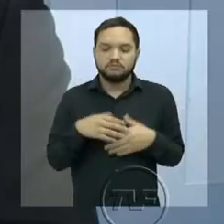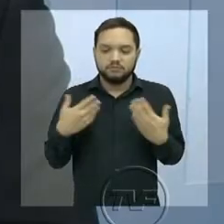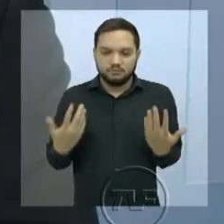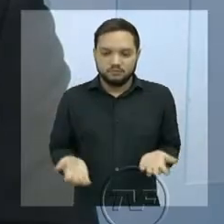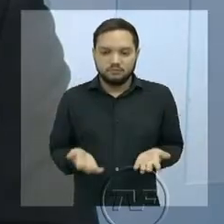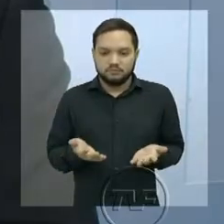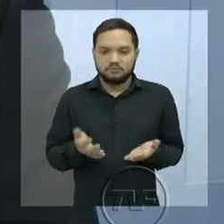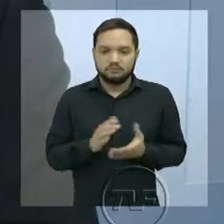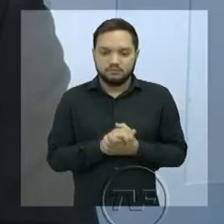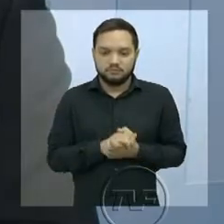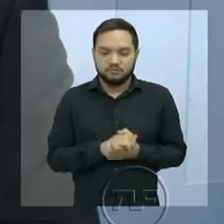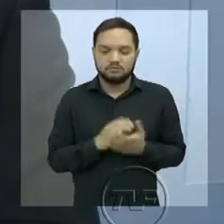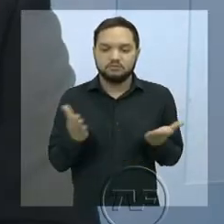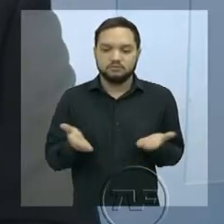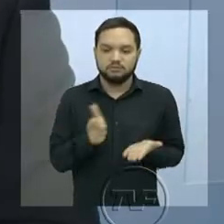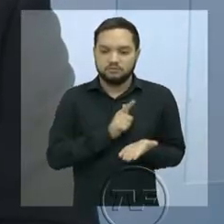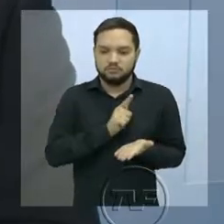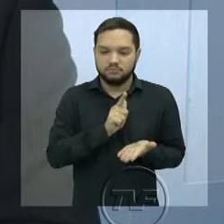nós assistimos